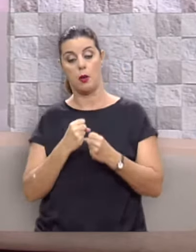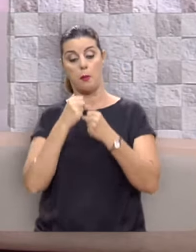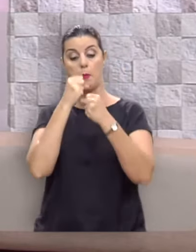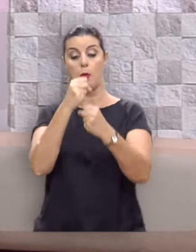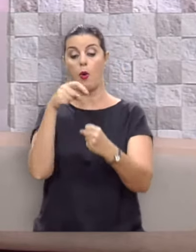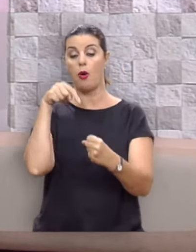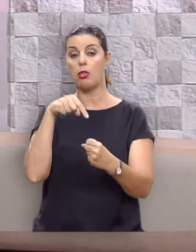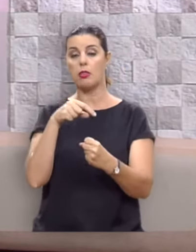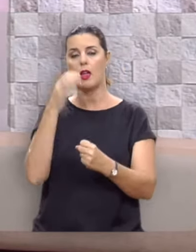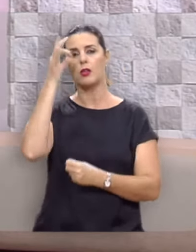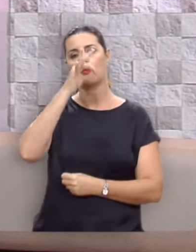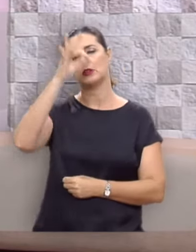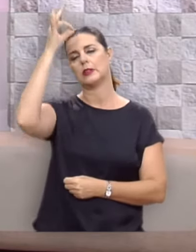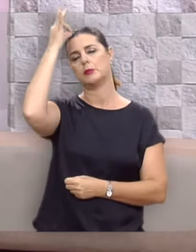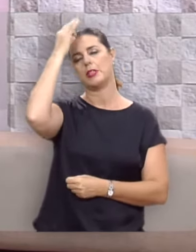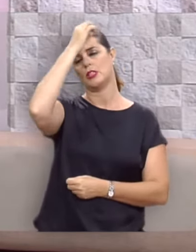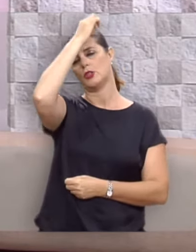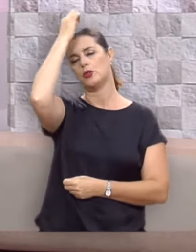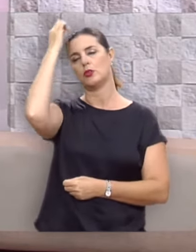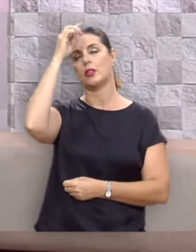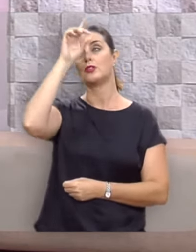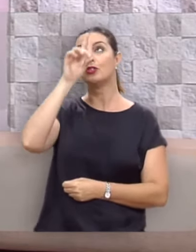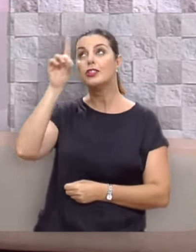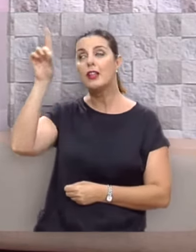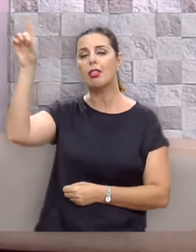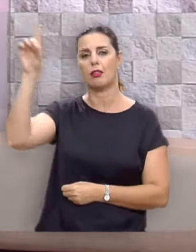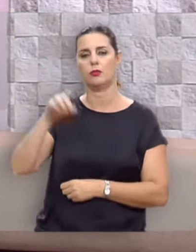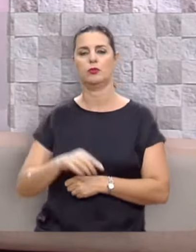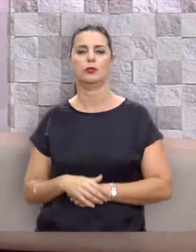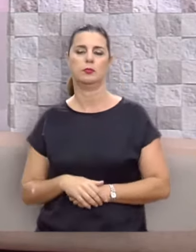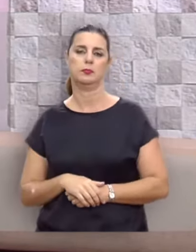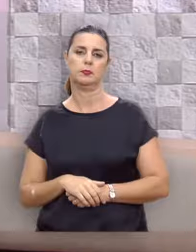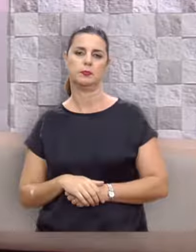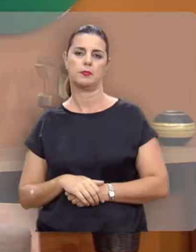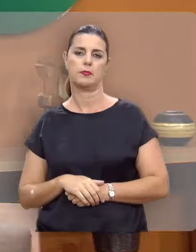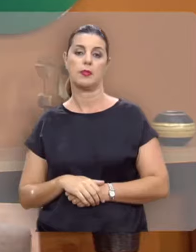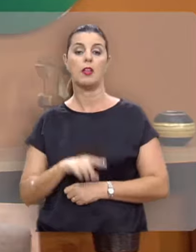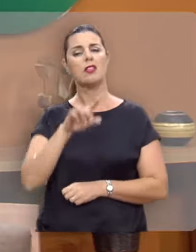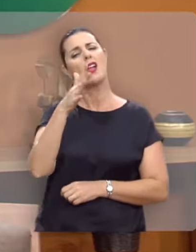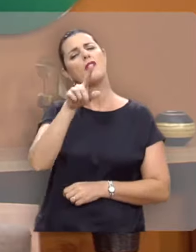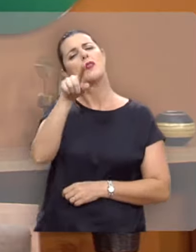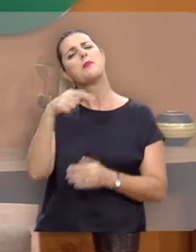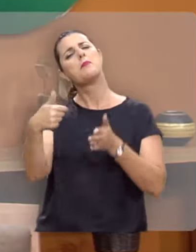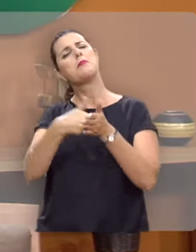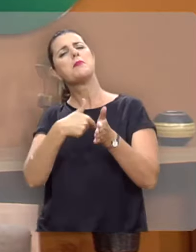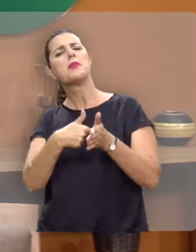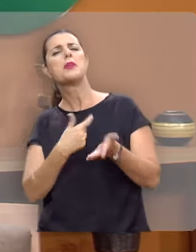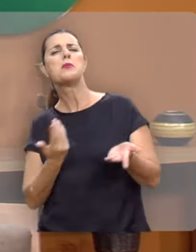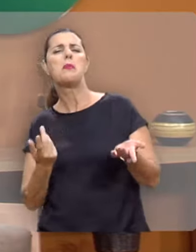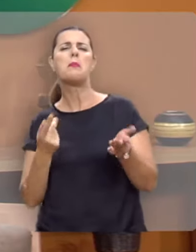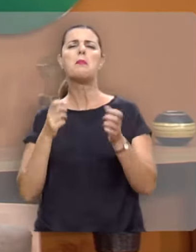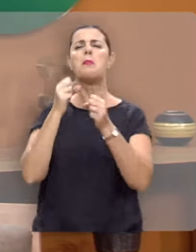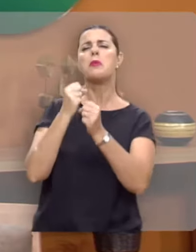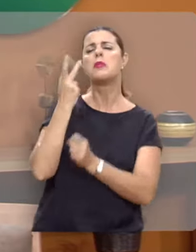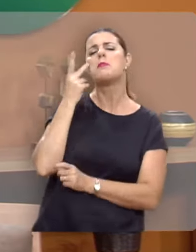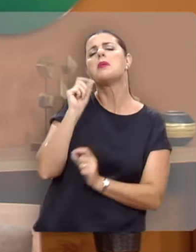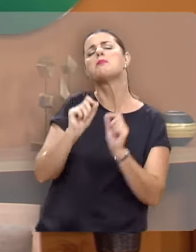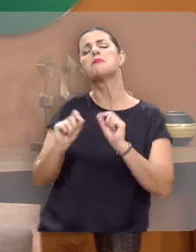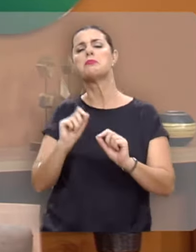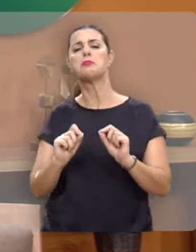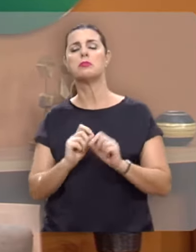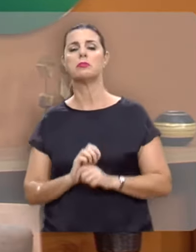do poder do Espírito Santo de Deus. Talvez você pergunte, mas poder para